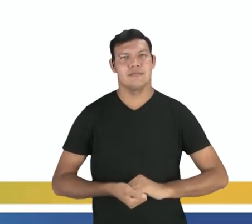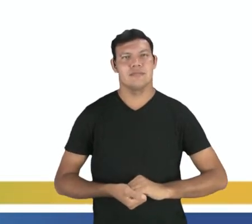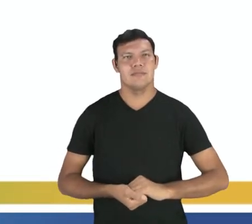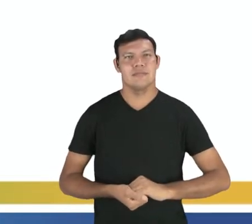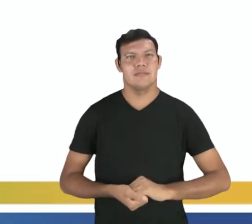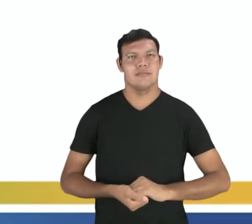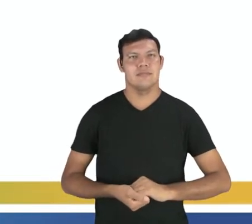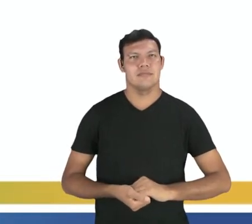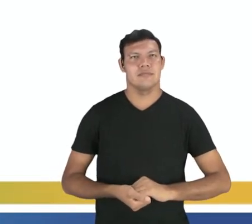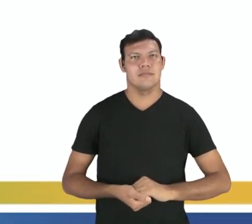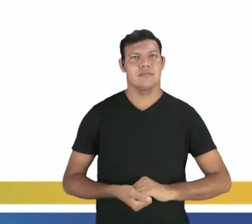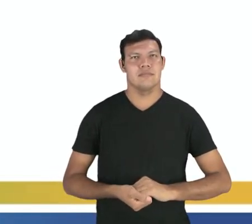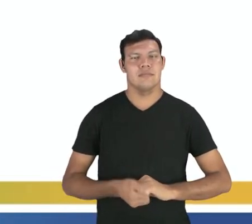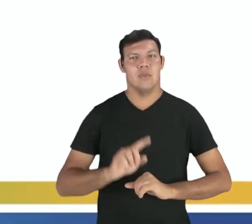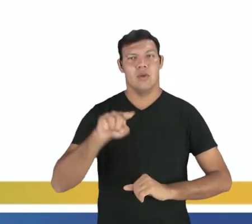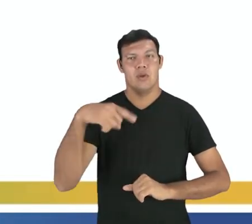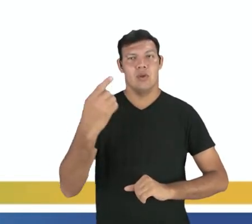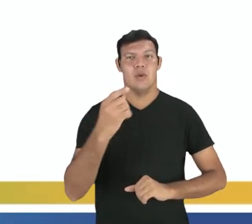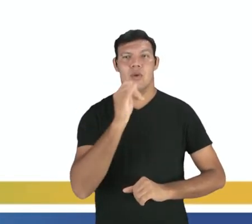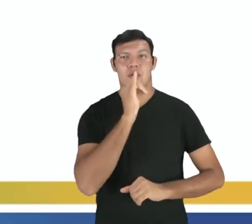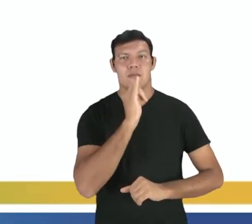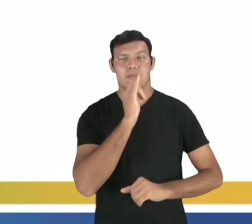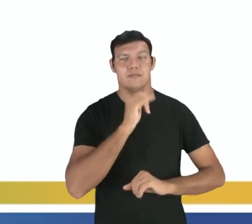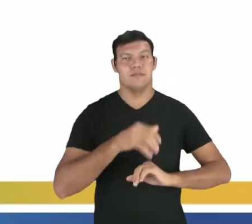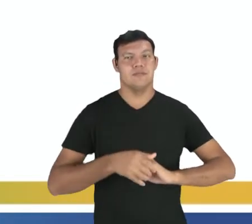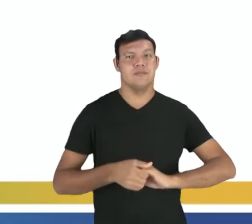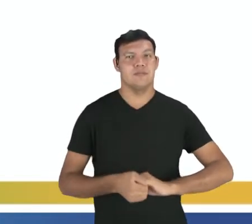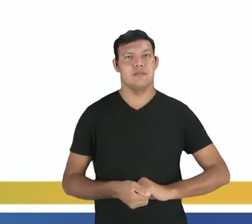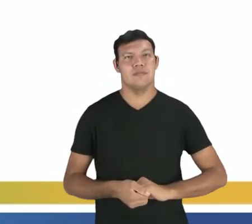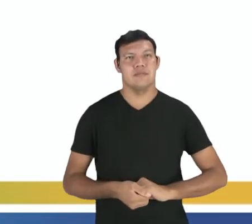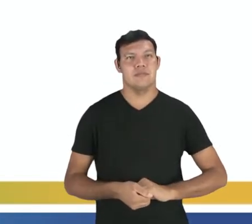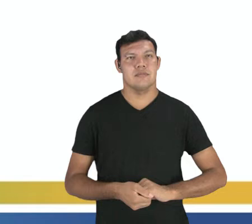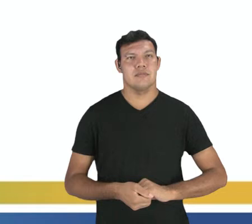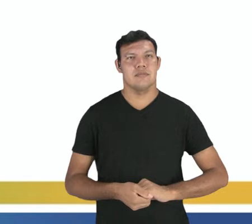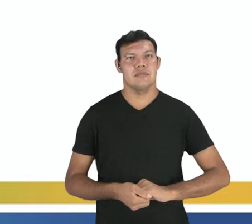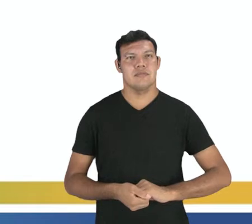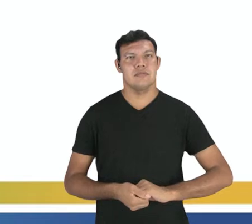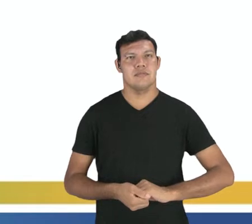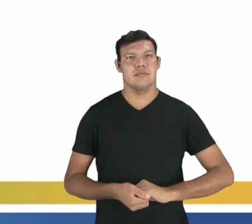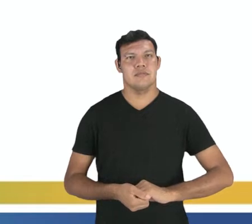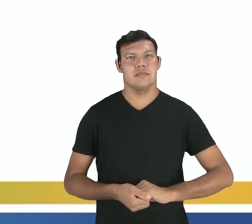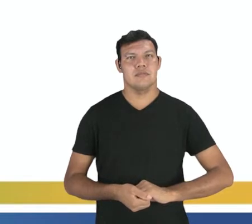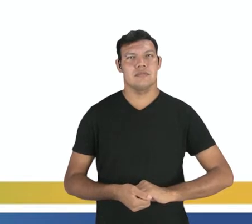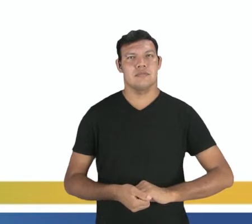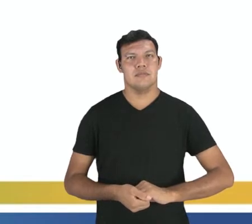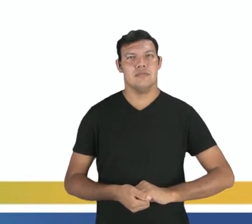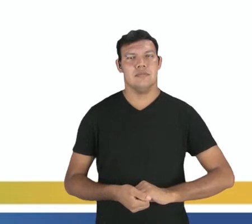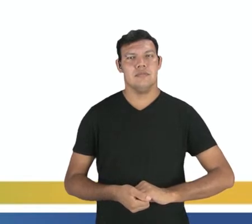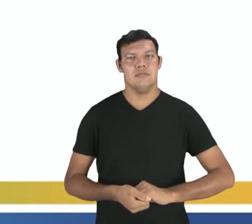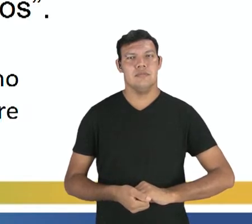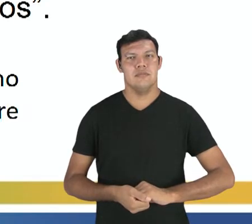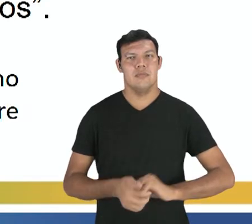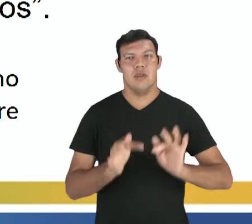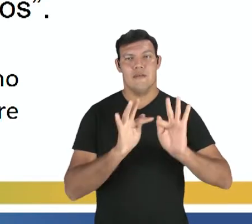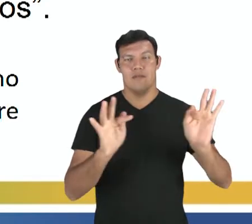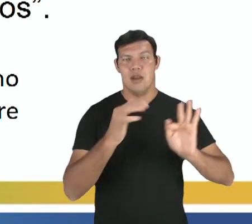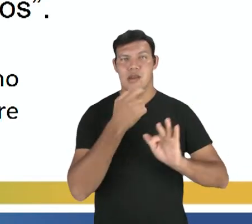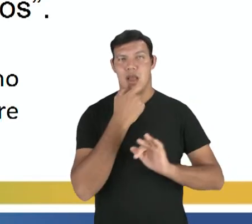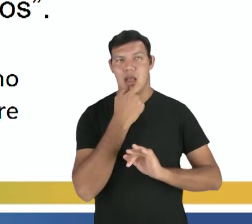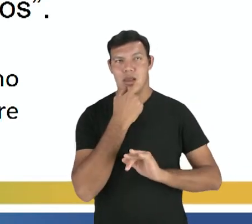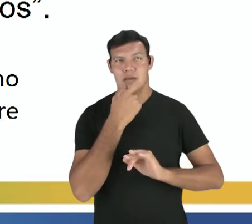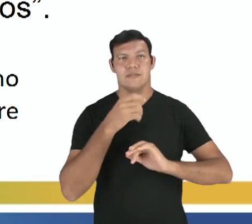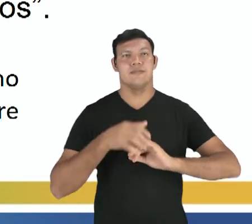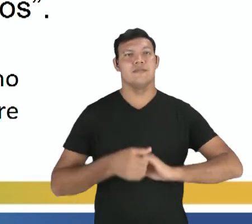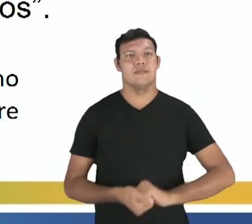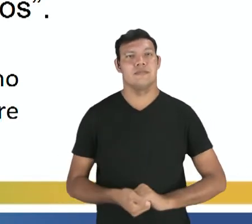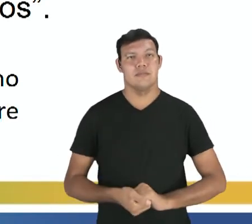antítese. Outro exemplo. It was the best of times, it was the worst of